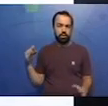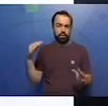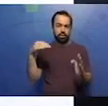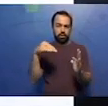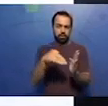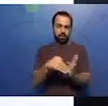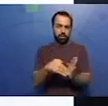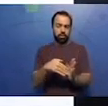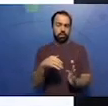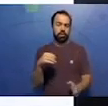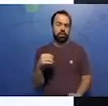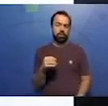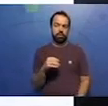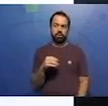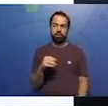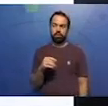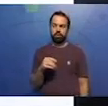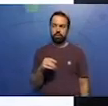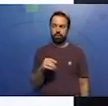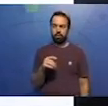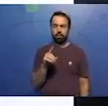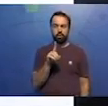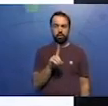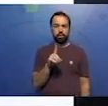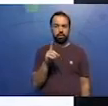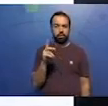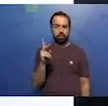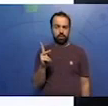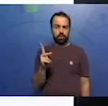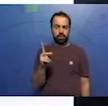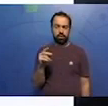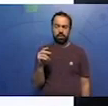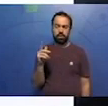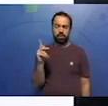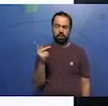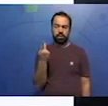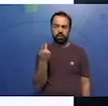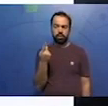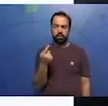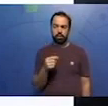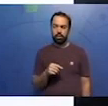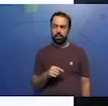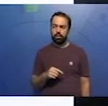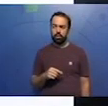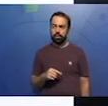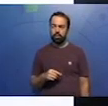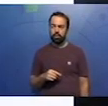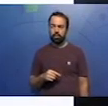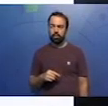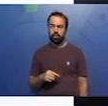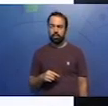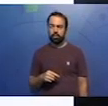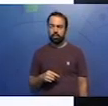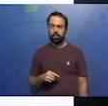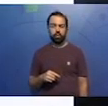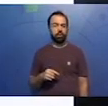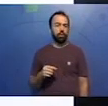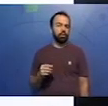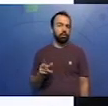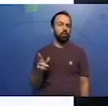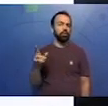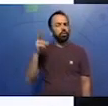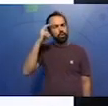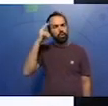não costumam falar assim, ó, 24 minutos para as 12 horas. Elas costumam falar 15,